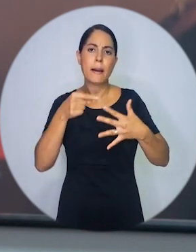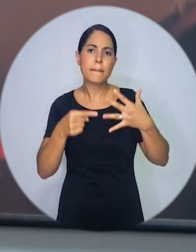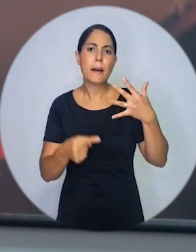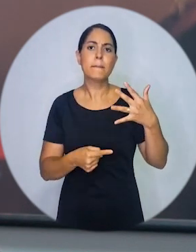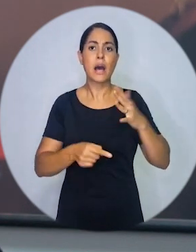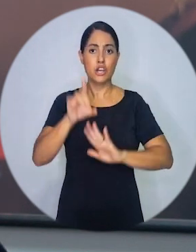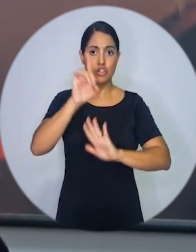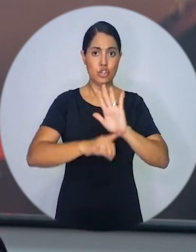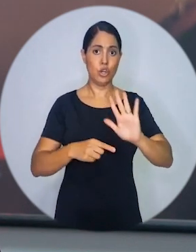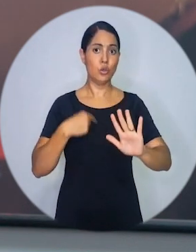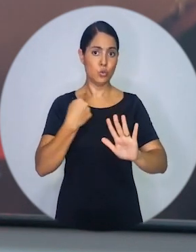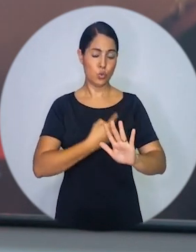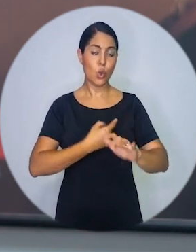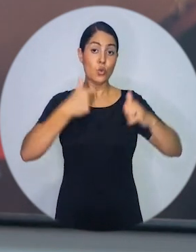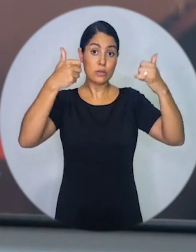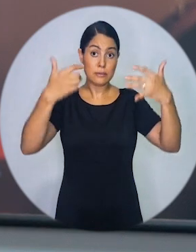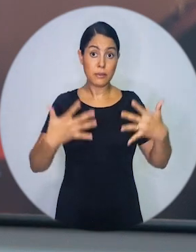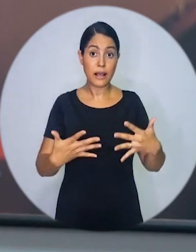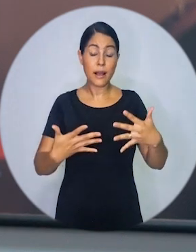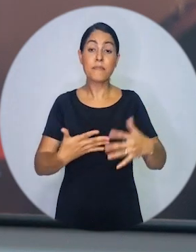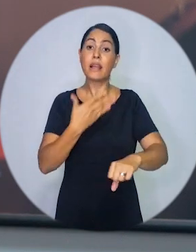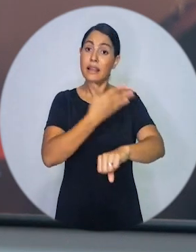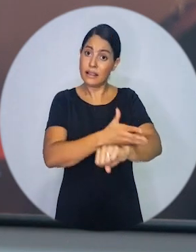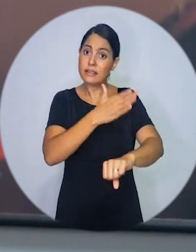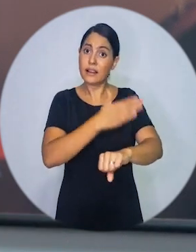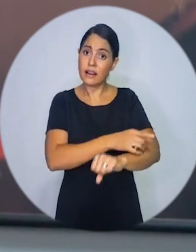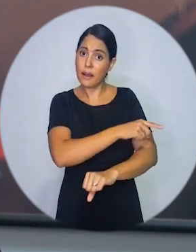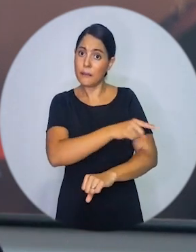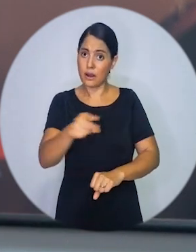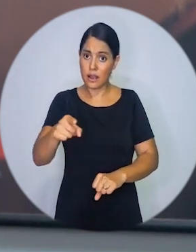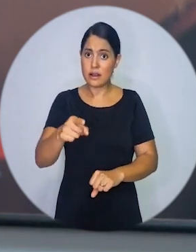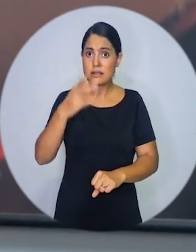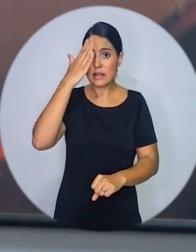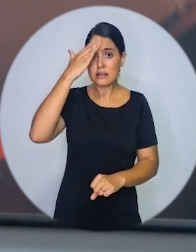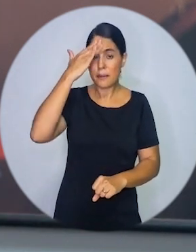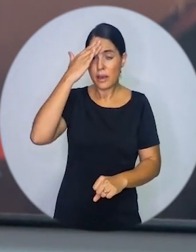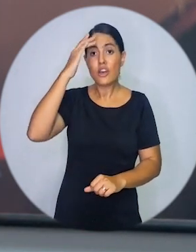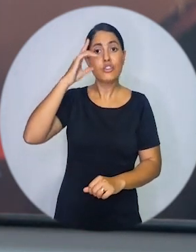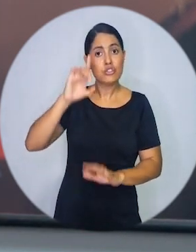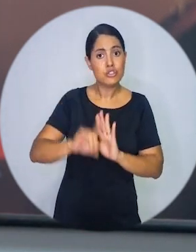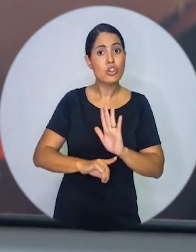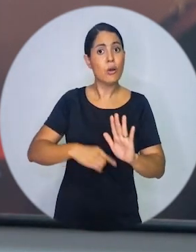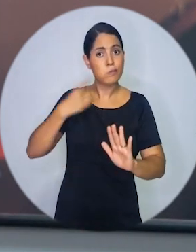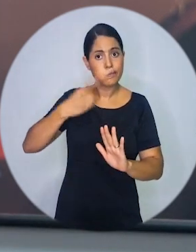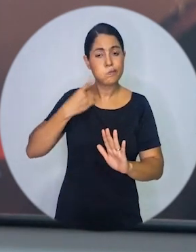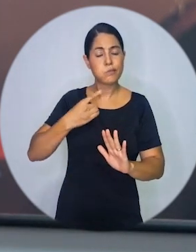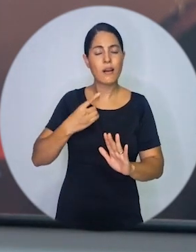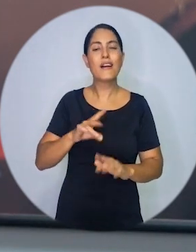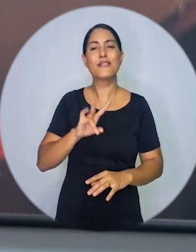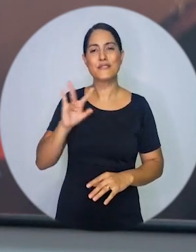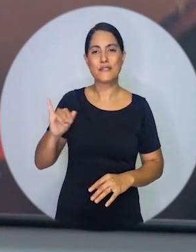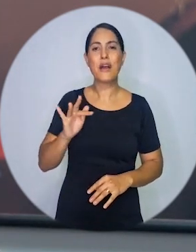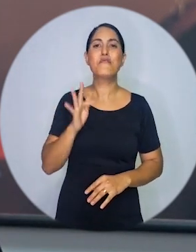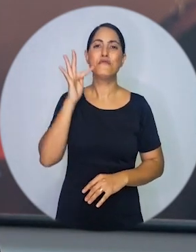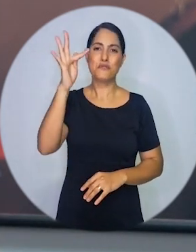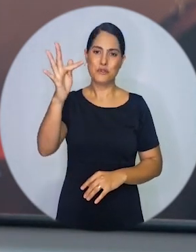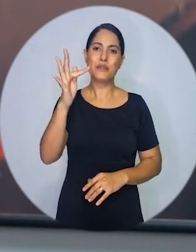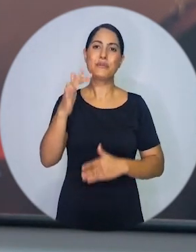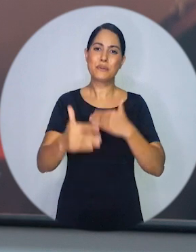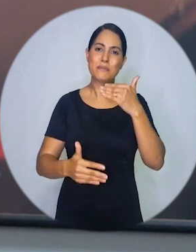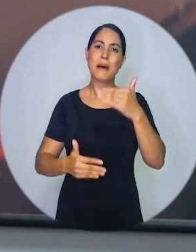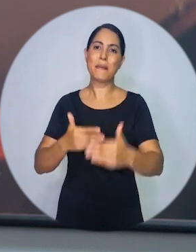nossas prerrogativas e capacitá-los, dizer quais são as prerrogativas que um advogado tem. E isso seguramente vai